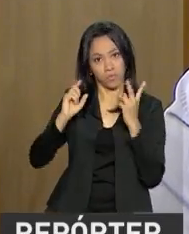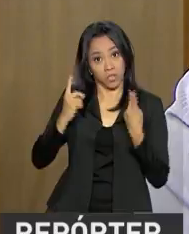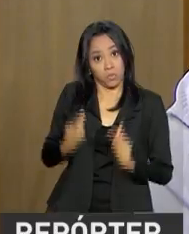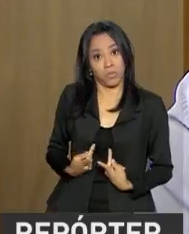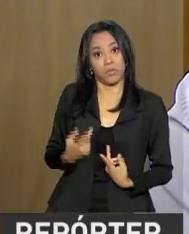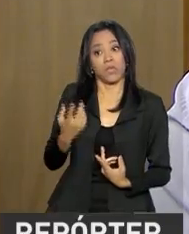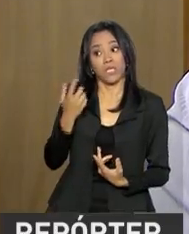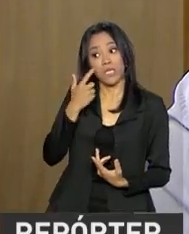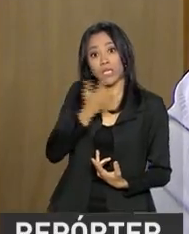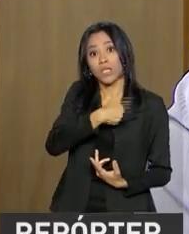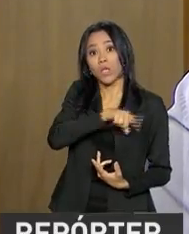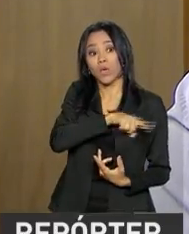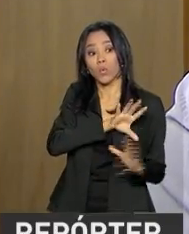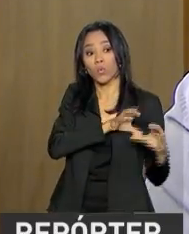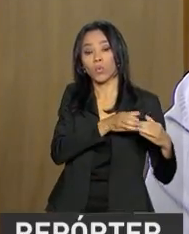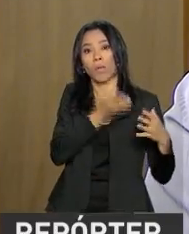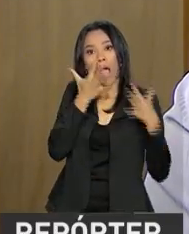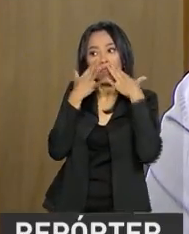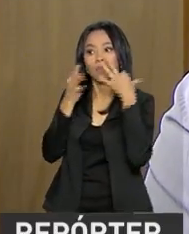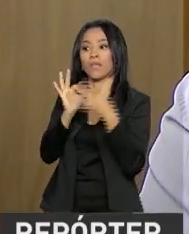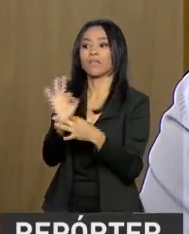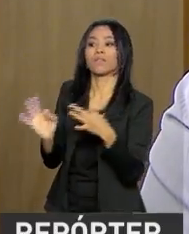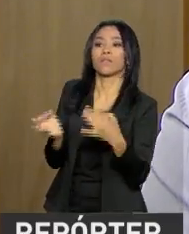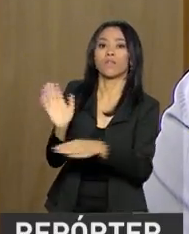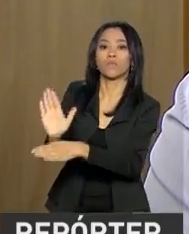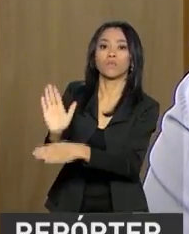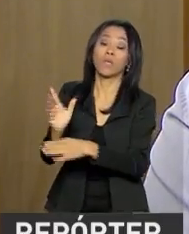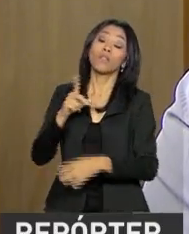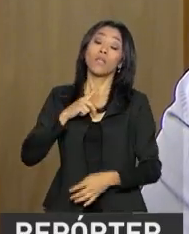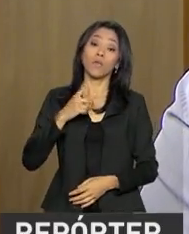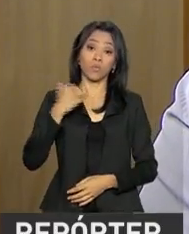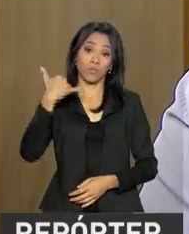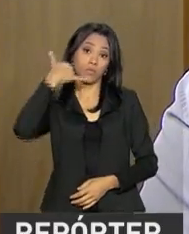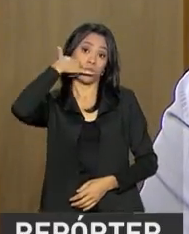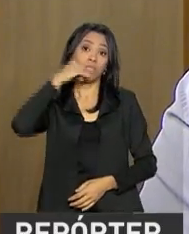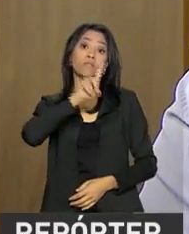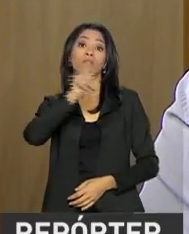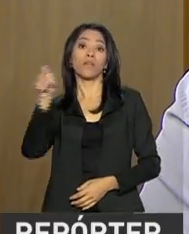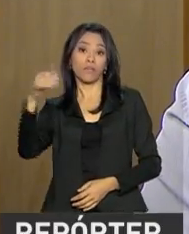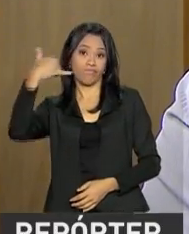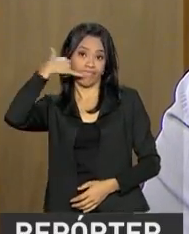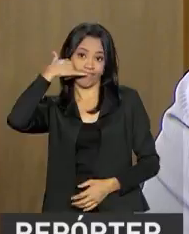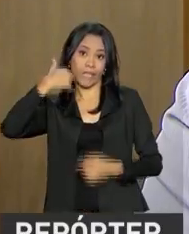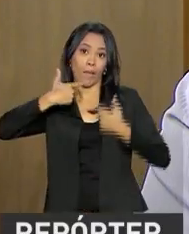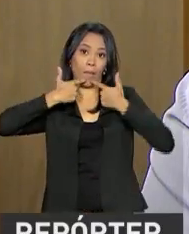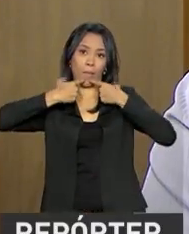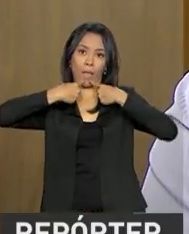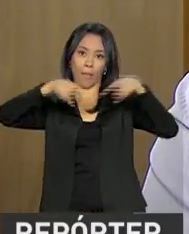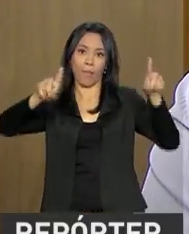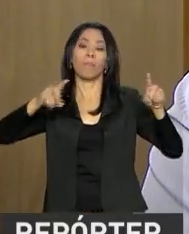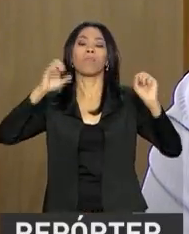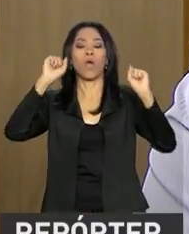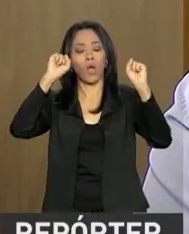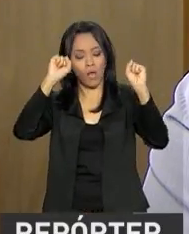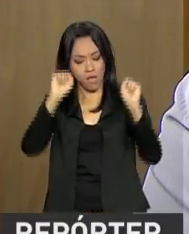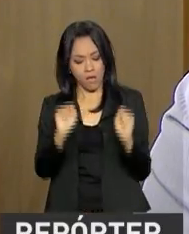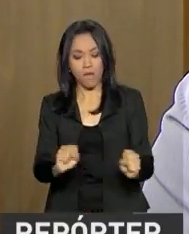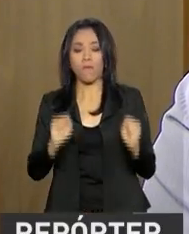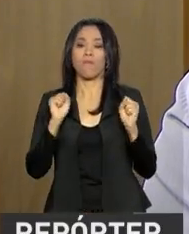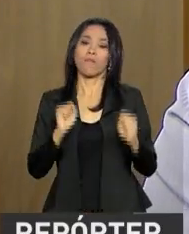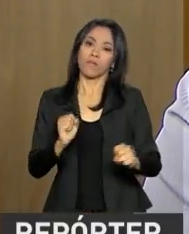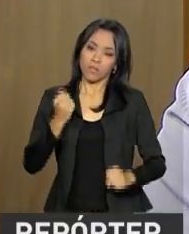atendido nós teremos canais como por exemplo nós temos o disque 100 né que em que a pessoa liga e faz a sua